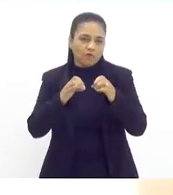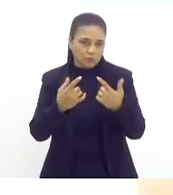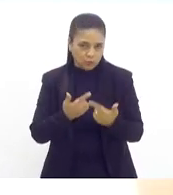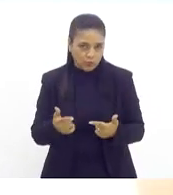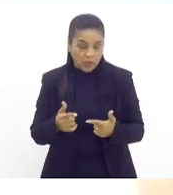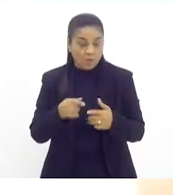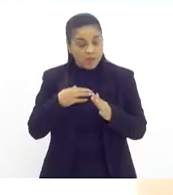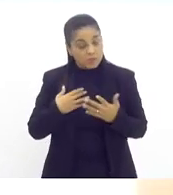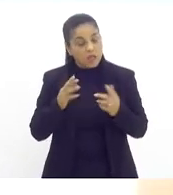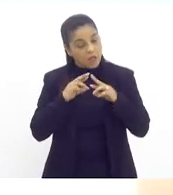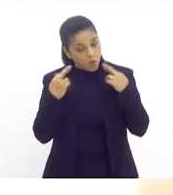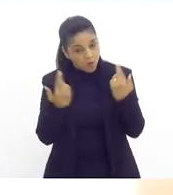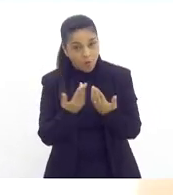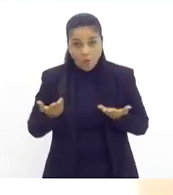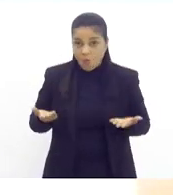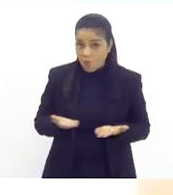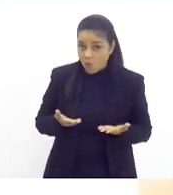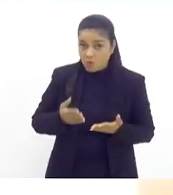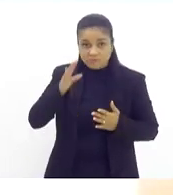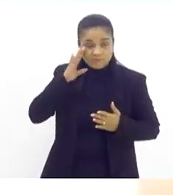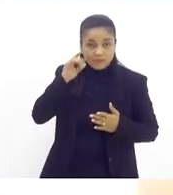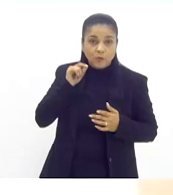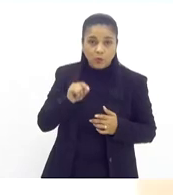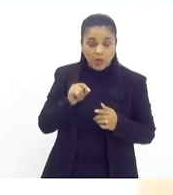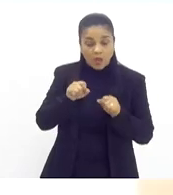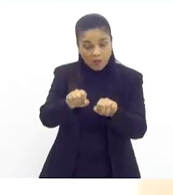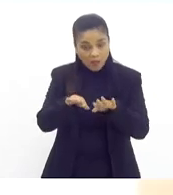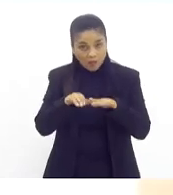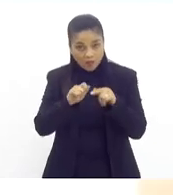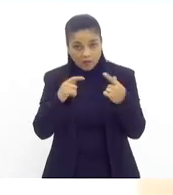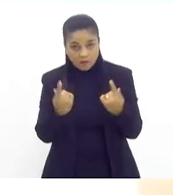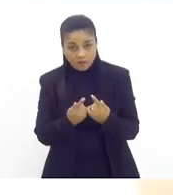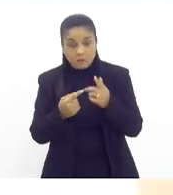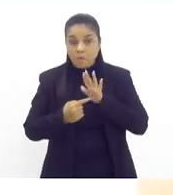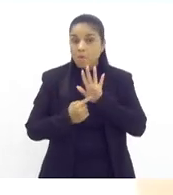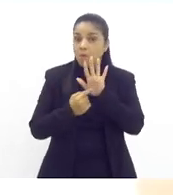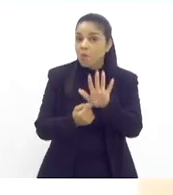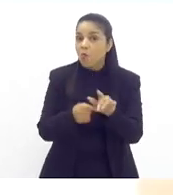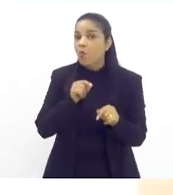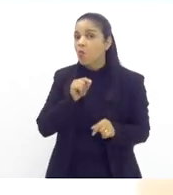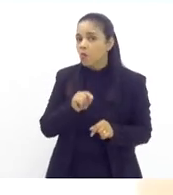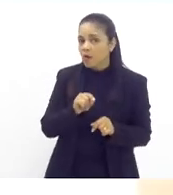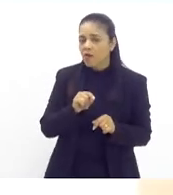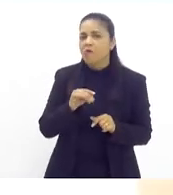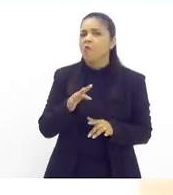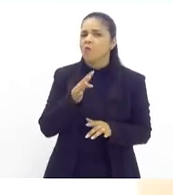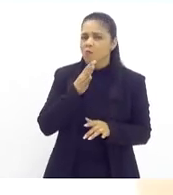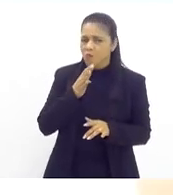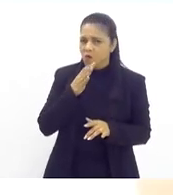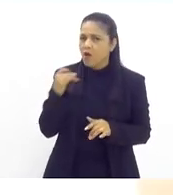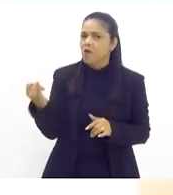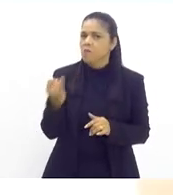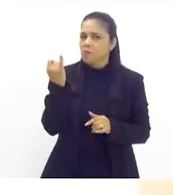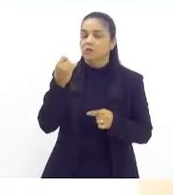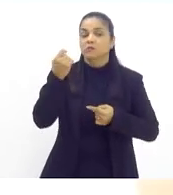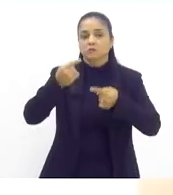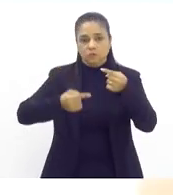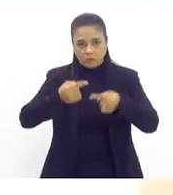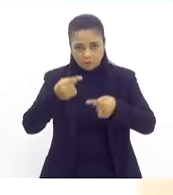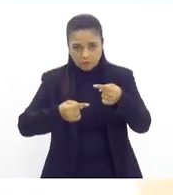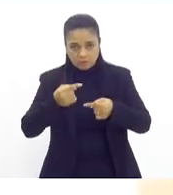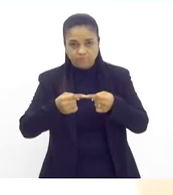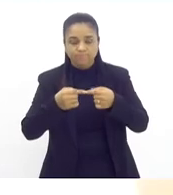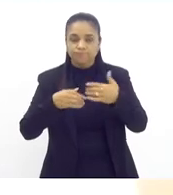reunião, porque a Casa Legislativa do nosso Estado demonstra, assim, que reconhece a importância do debate e de